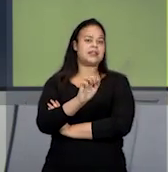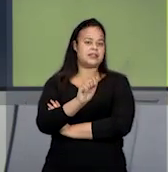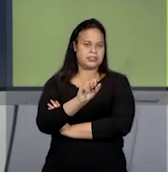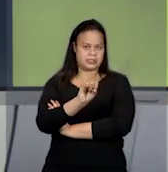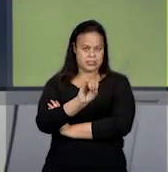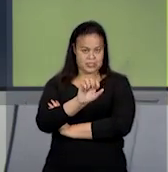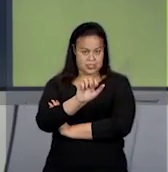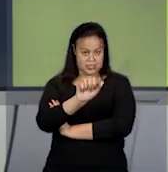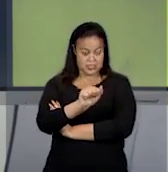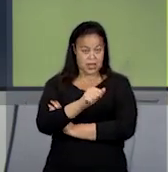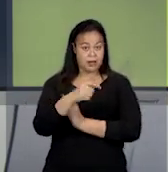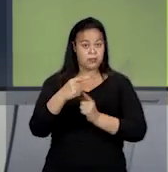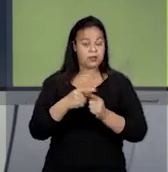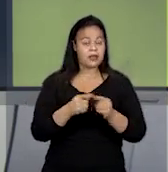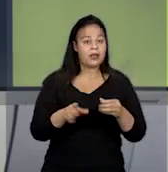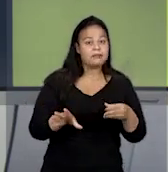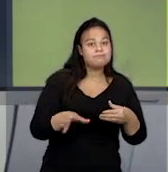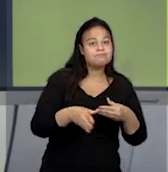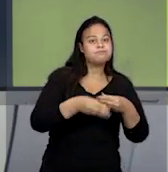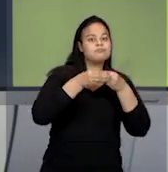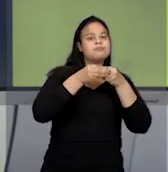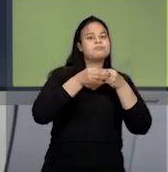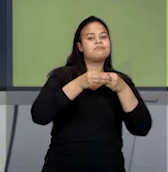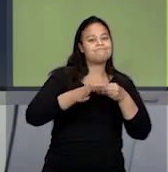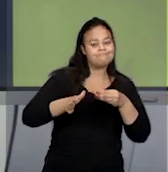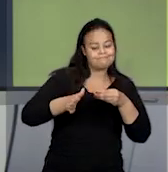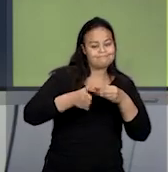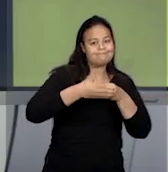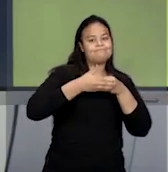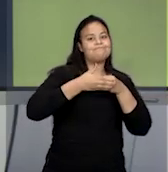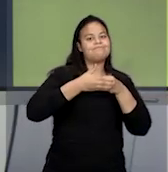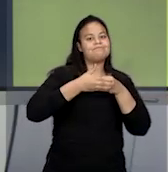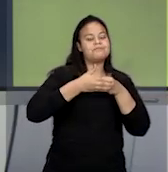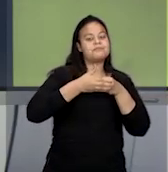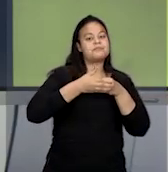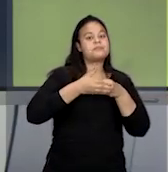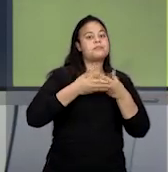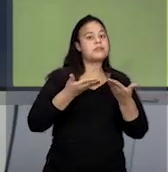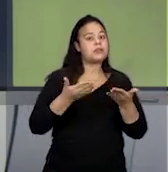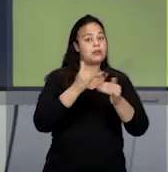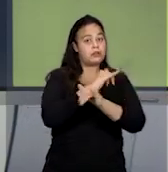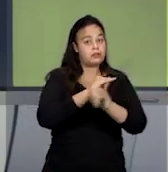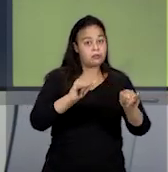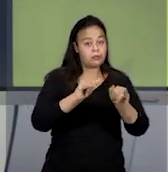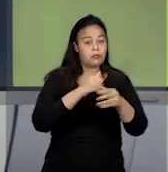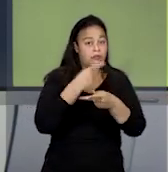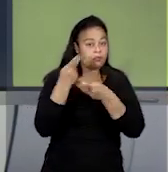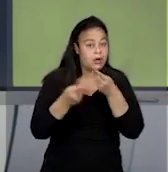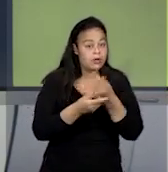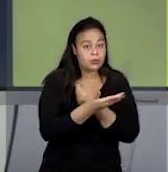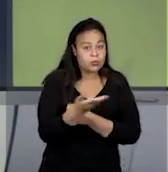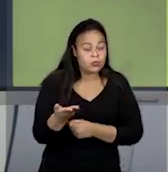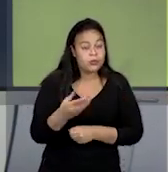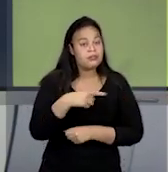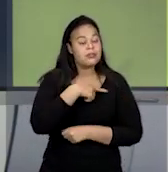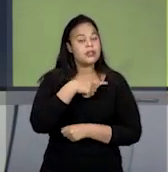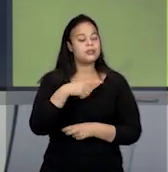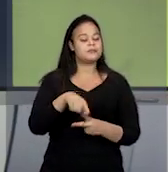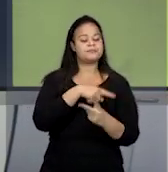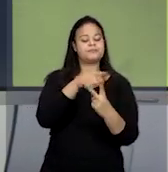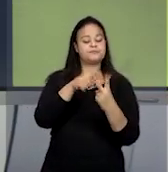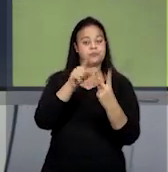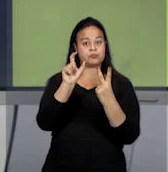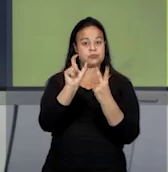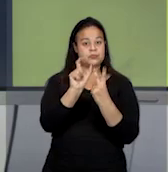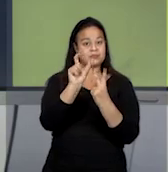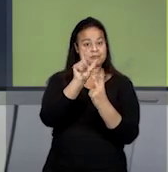ação desses genes, e a expressão desses genes. E aí eu falo com você que nós vamos ter aqui 2 palavras novas